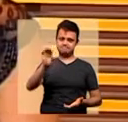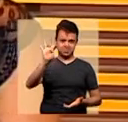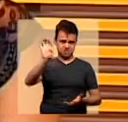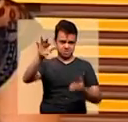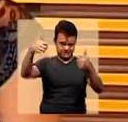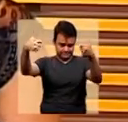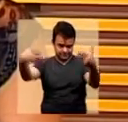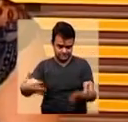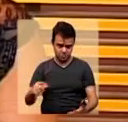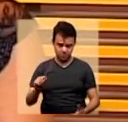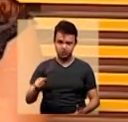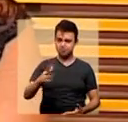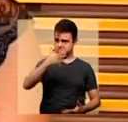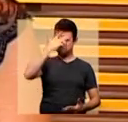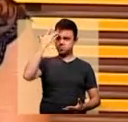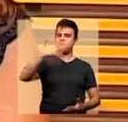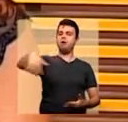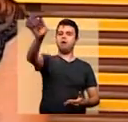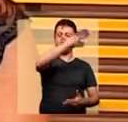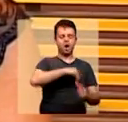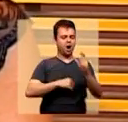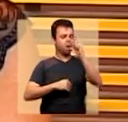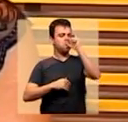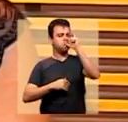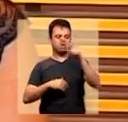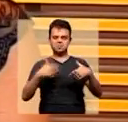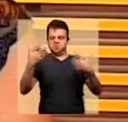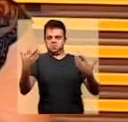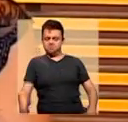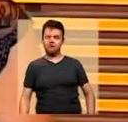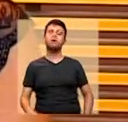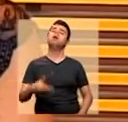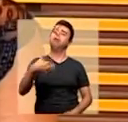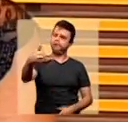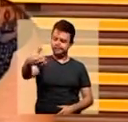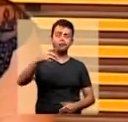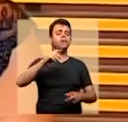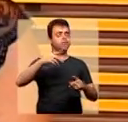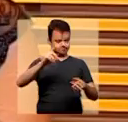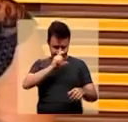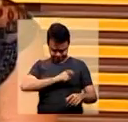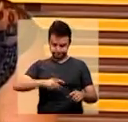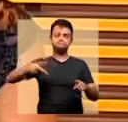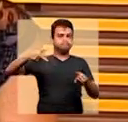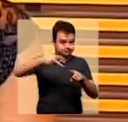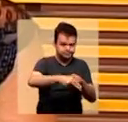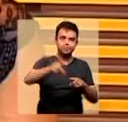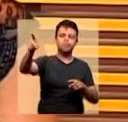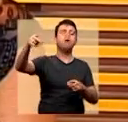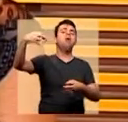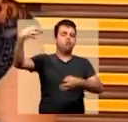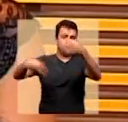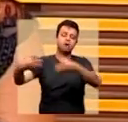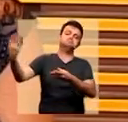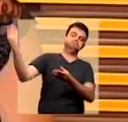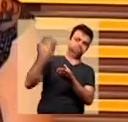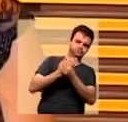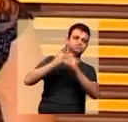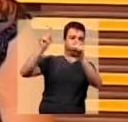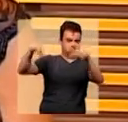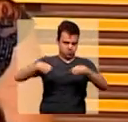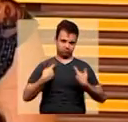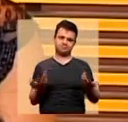ele se recusando, ele vai ter a infração do mesmo jeito, ele vai ficar suspenso da habilitação do mesmo jeito. E ele